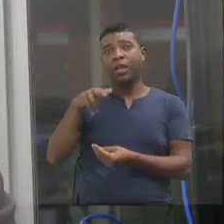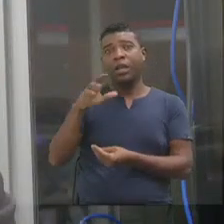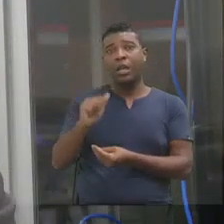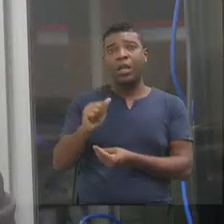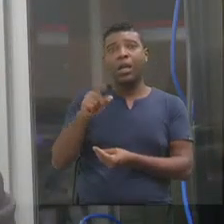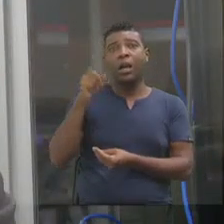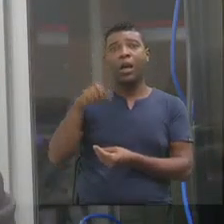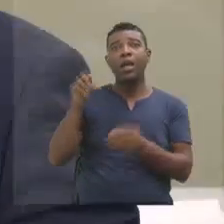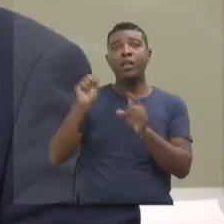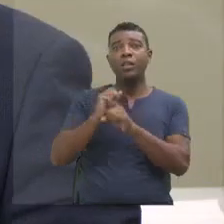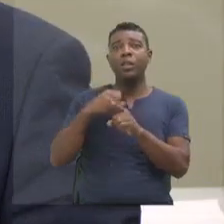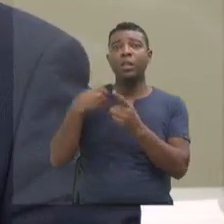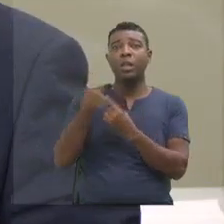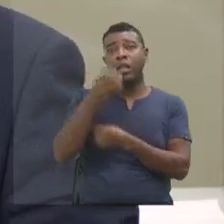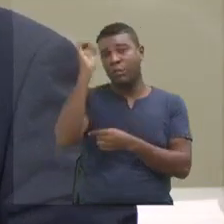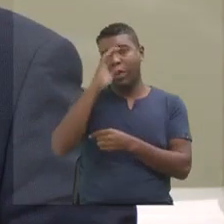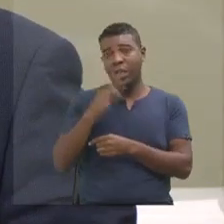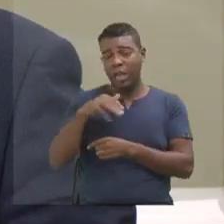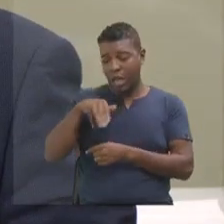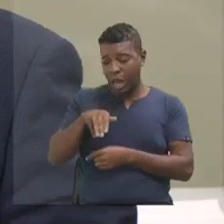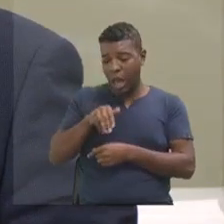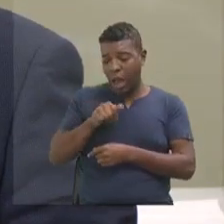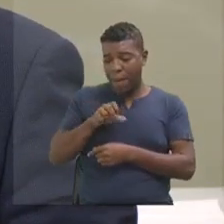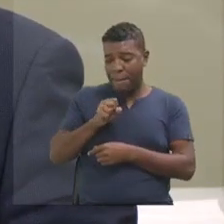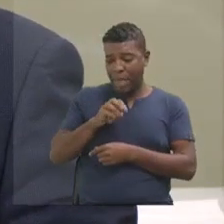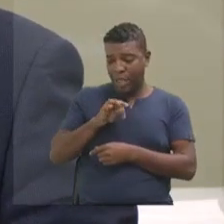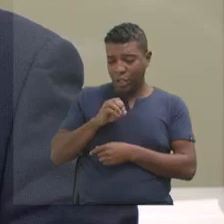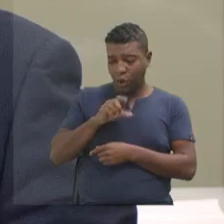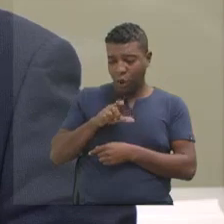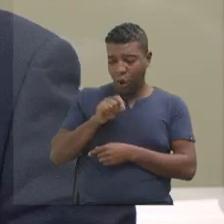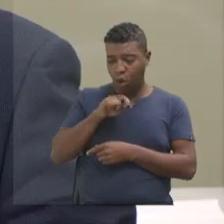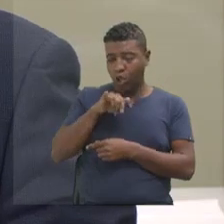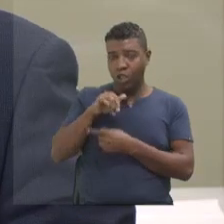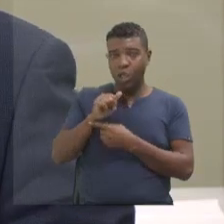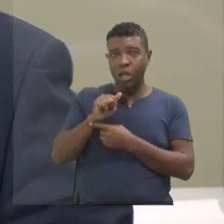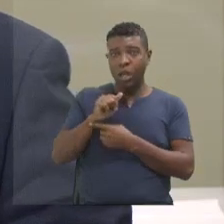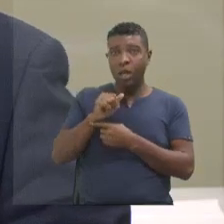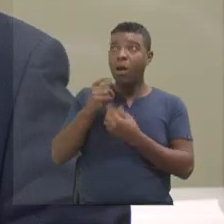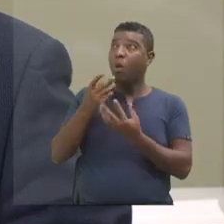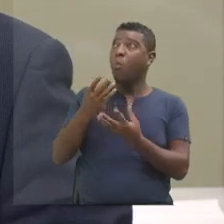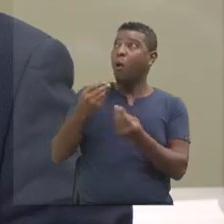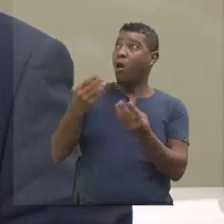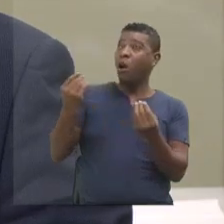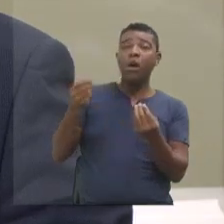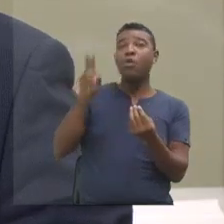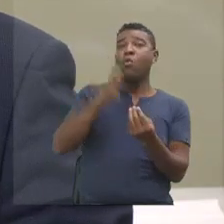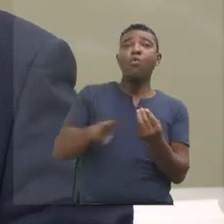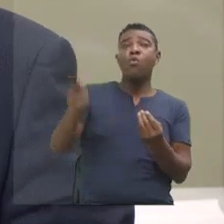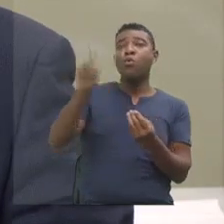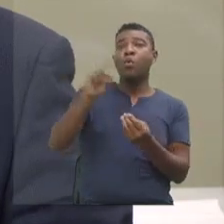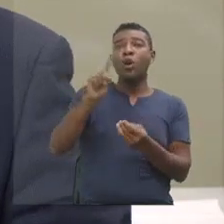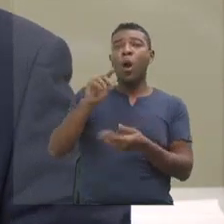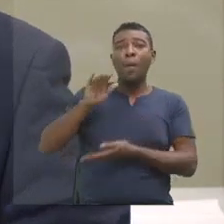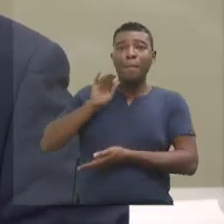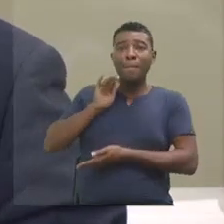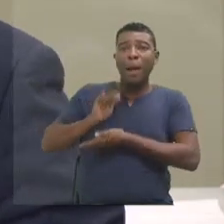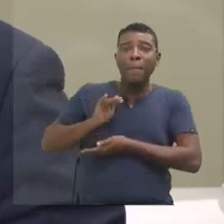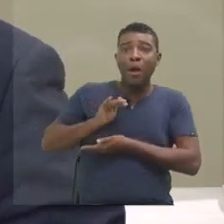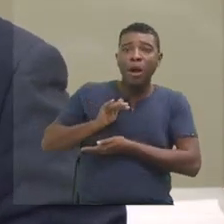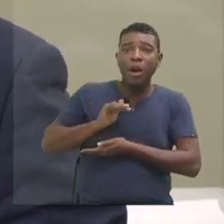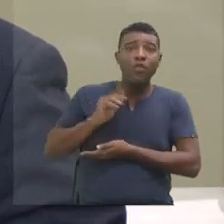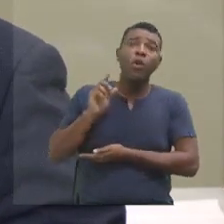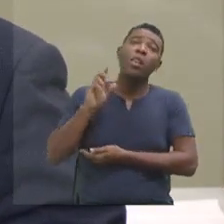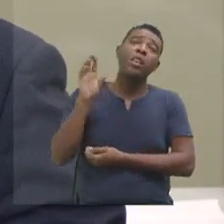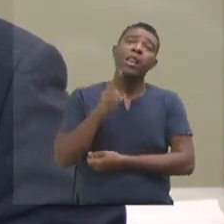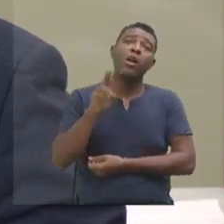de Mastologia muitos desses mamógrafos nem sequer foram utilizados não chegaram nem a